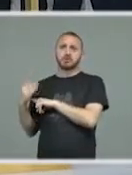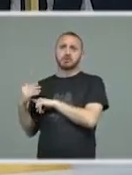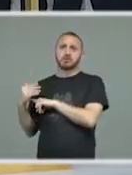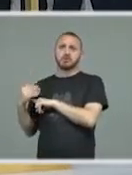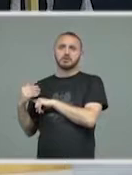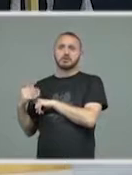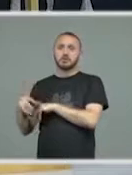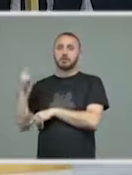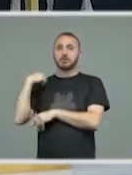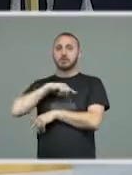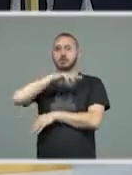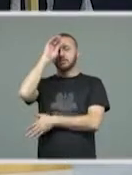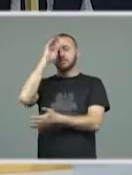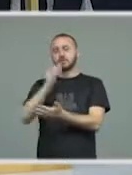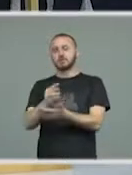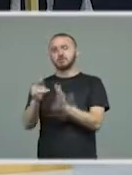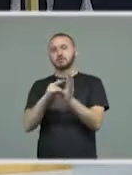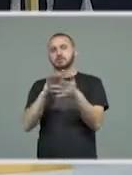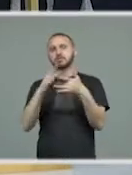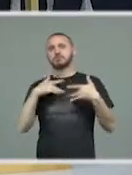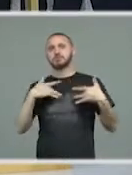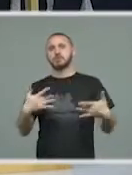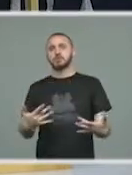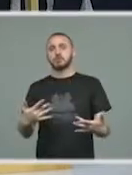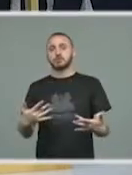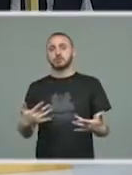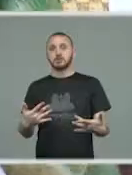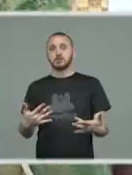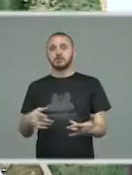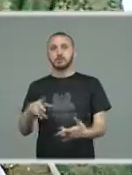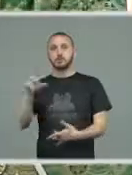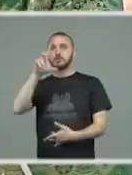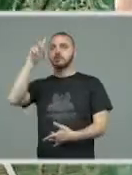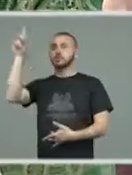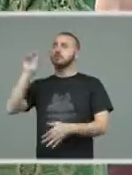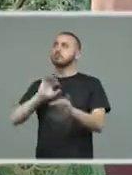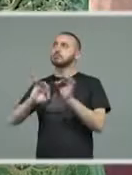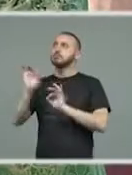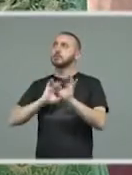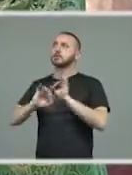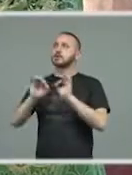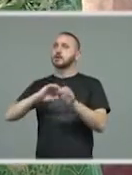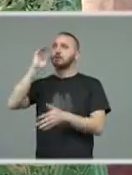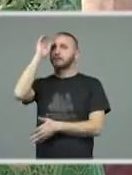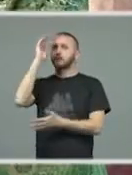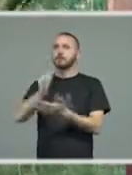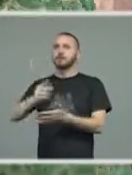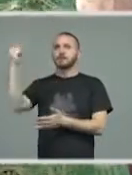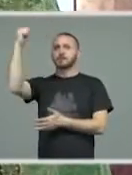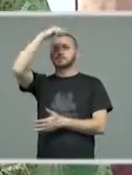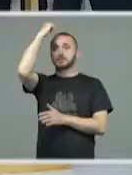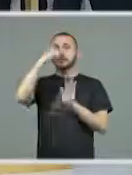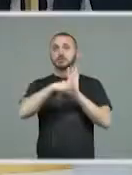Na devoção, Jesus misericordioso, Deus nos preparava a devoção das santas chagas,